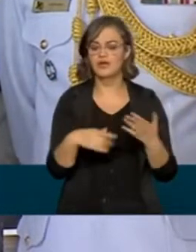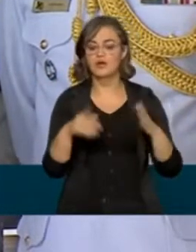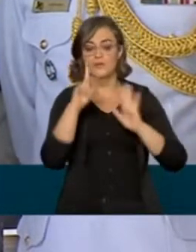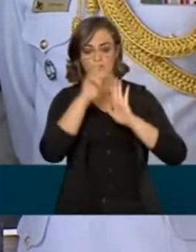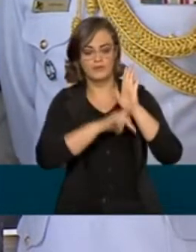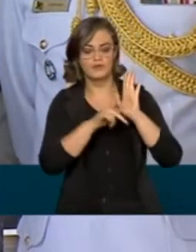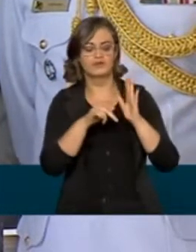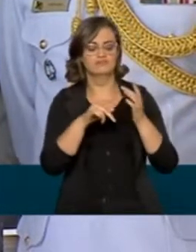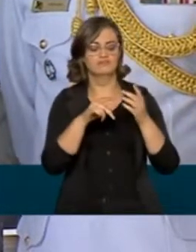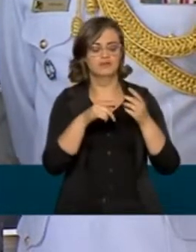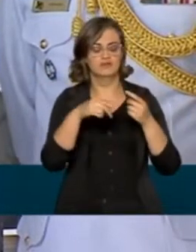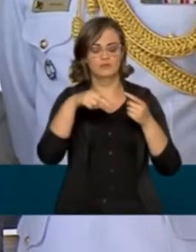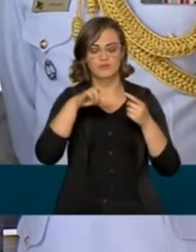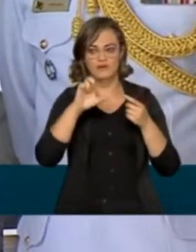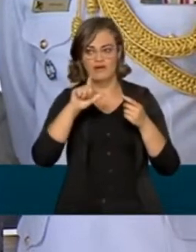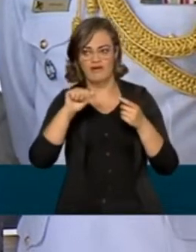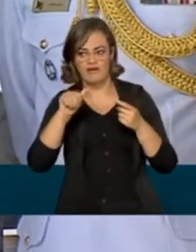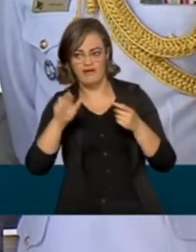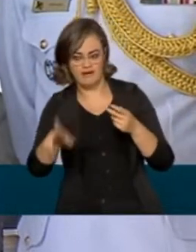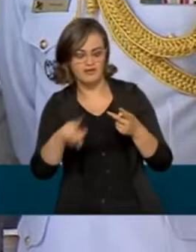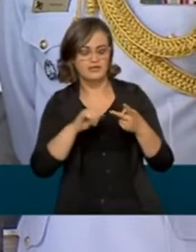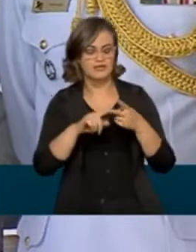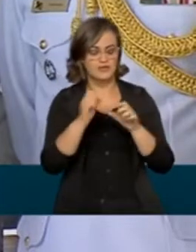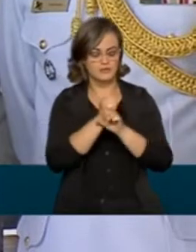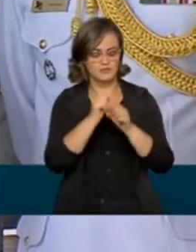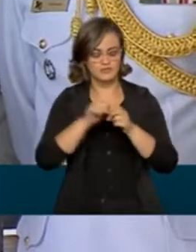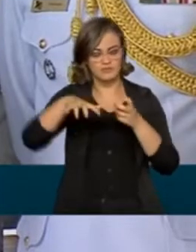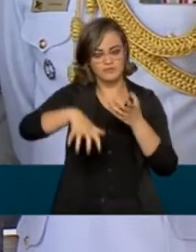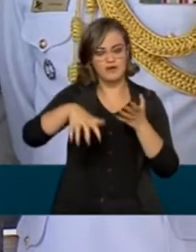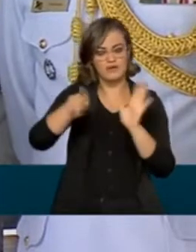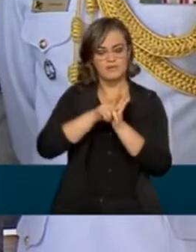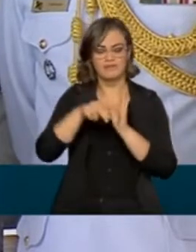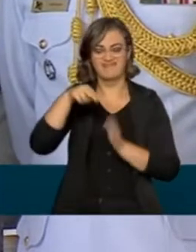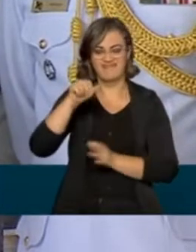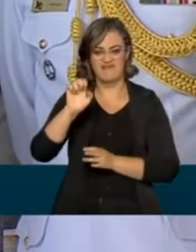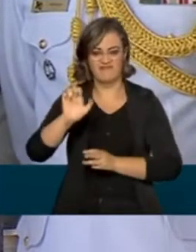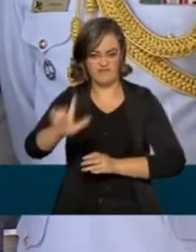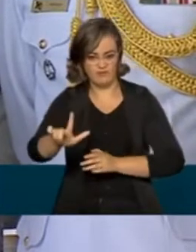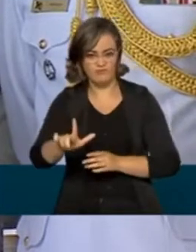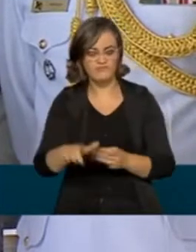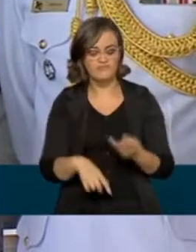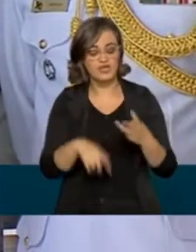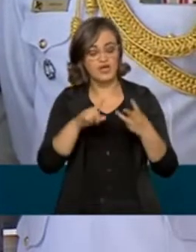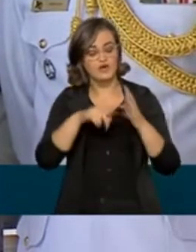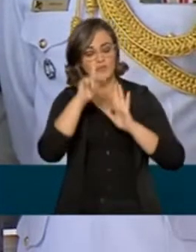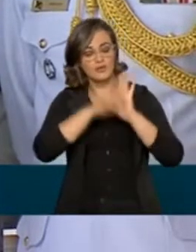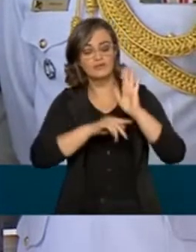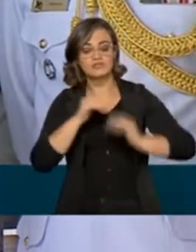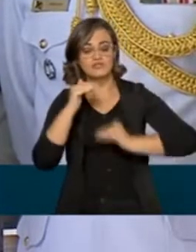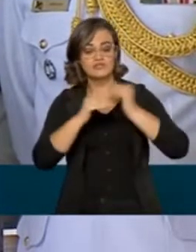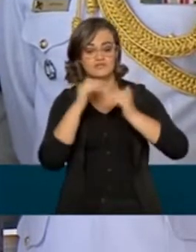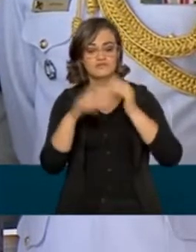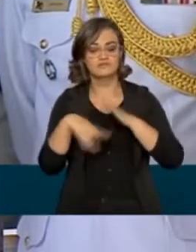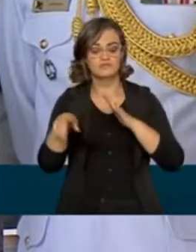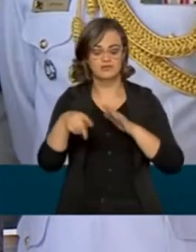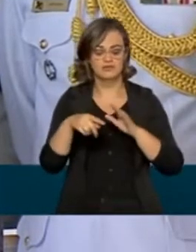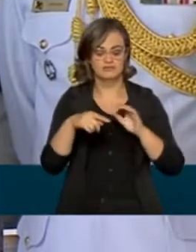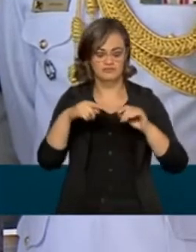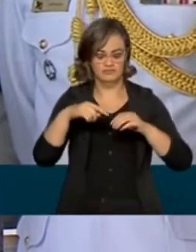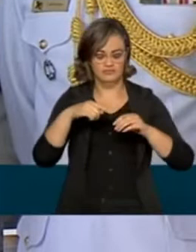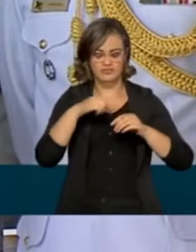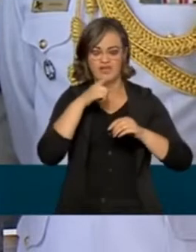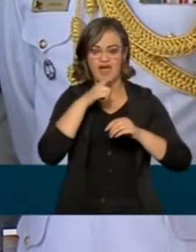programa nuclear e a construção do núcleo do poder naval, com destaque para o Programa de Desenvolvimento de Submarinos, o